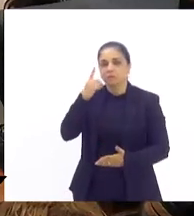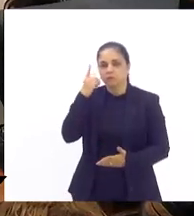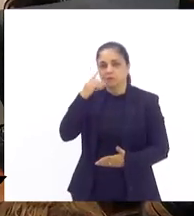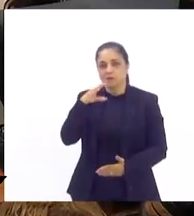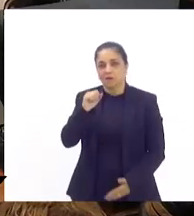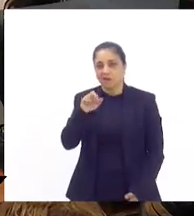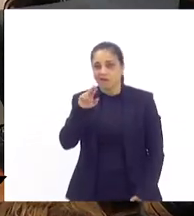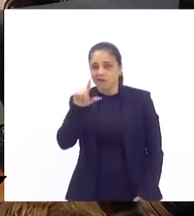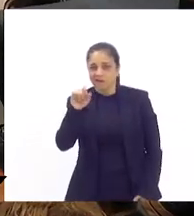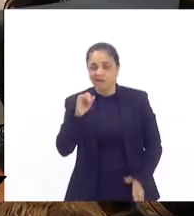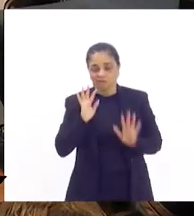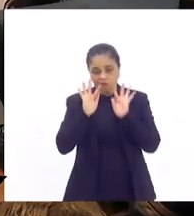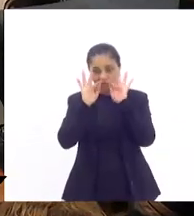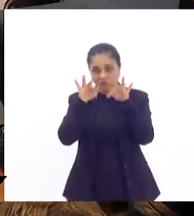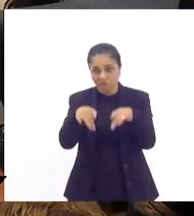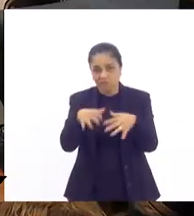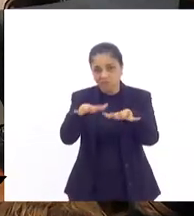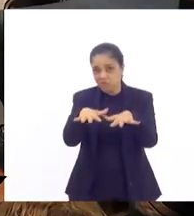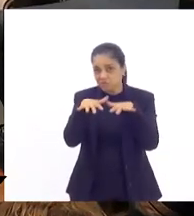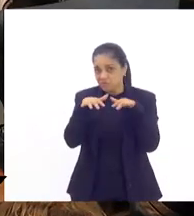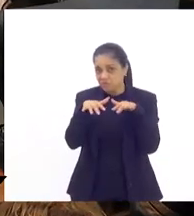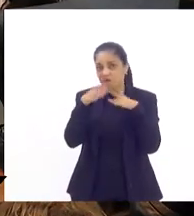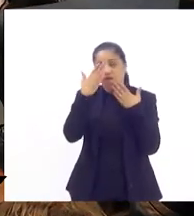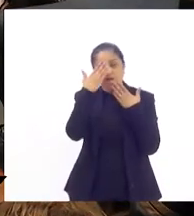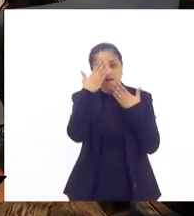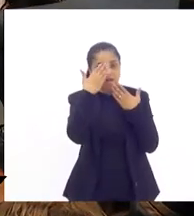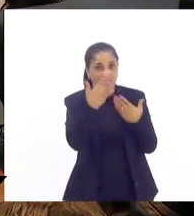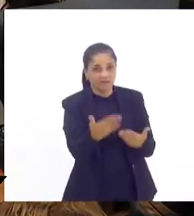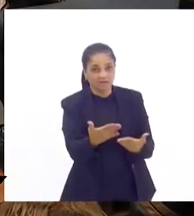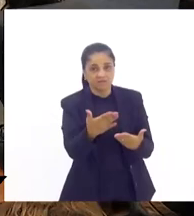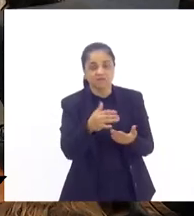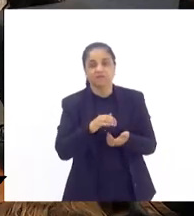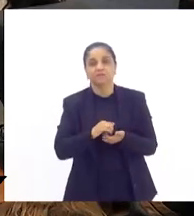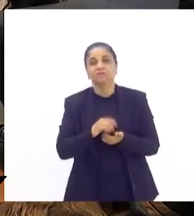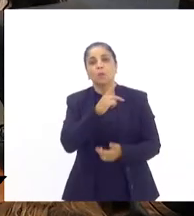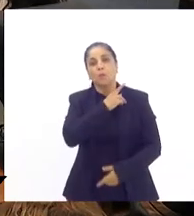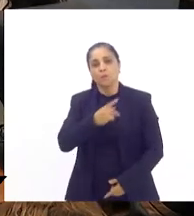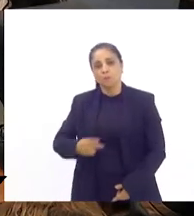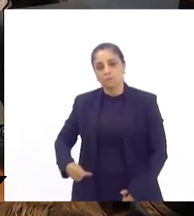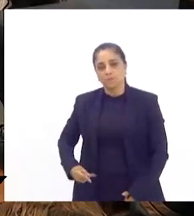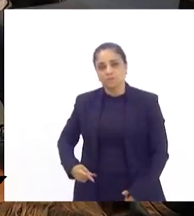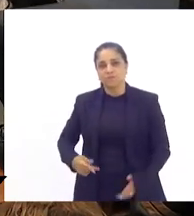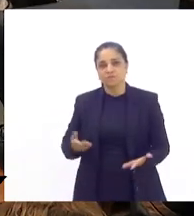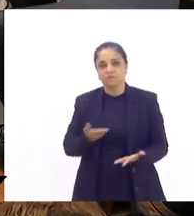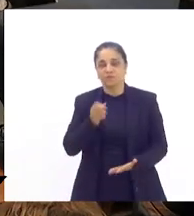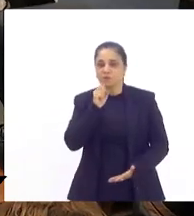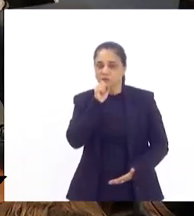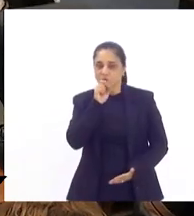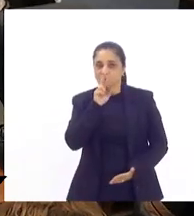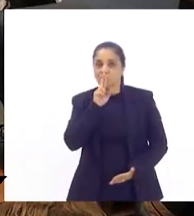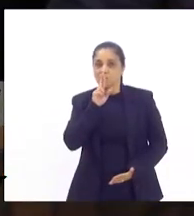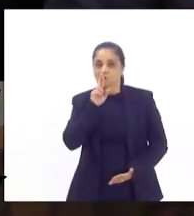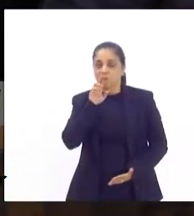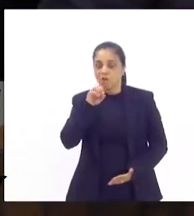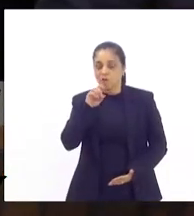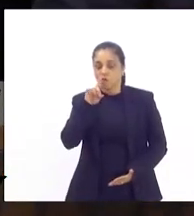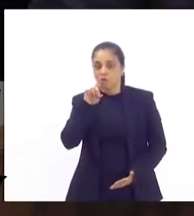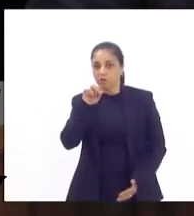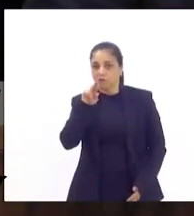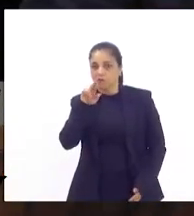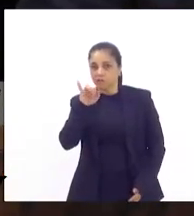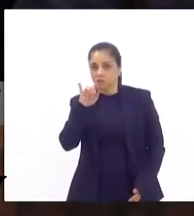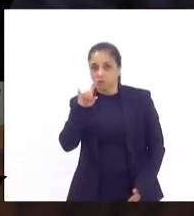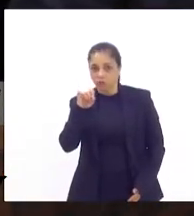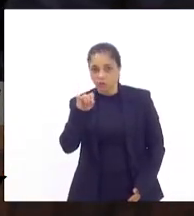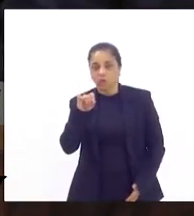encerrar essa audiência pública agradecendo o presidente da Casa, Rodrigo Bacelar, todo o apoio aos